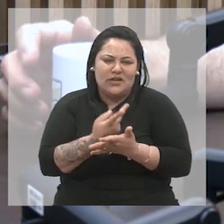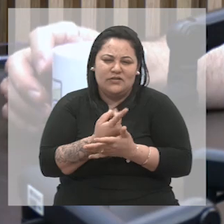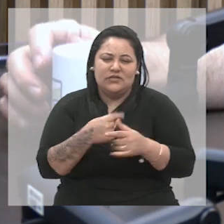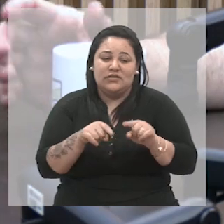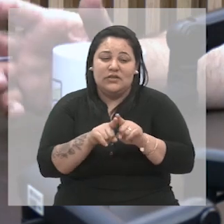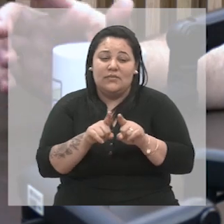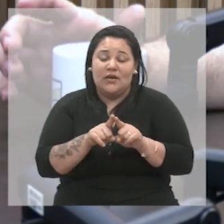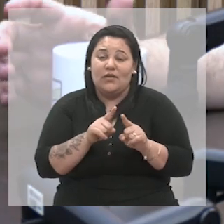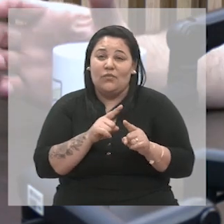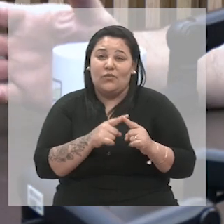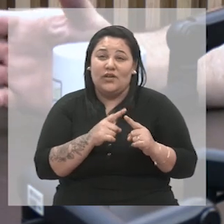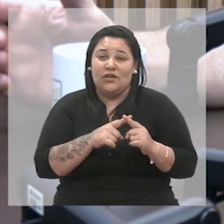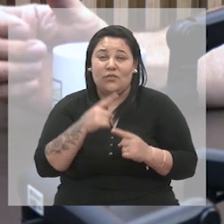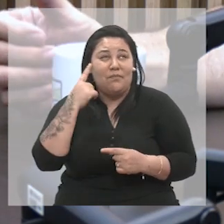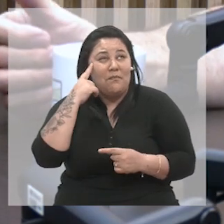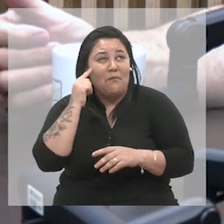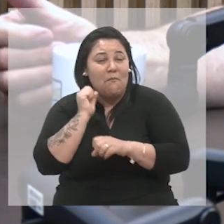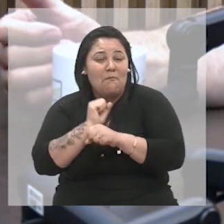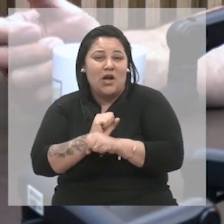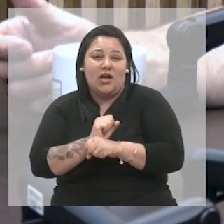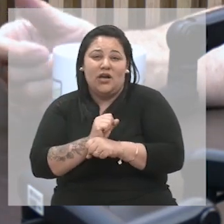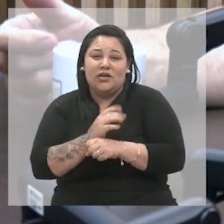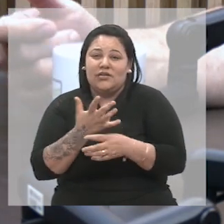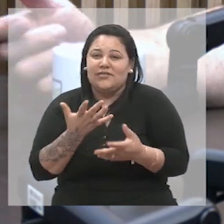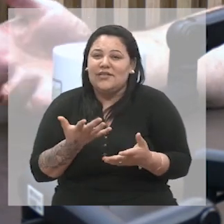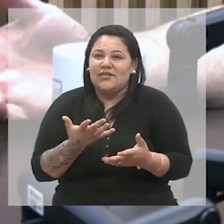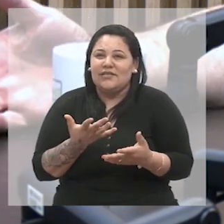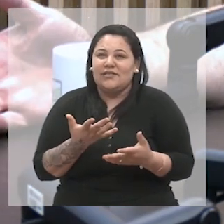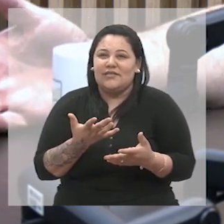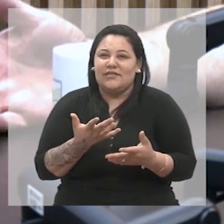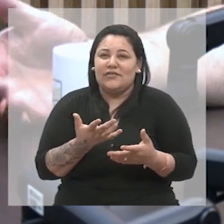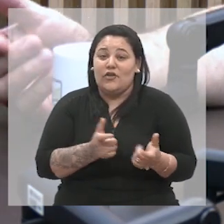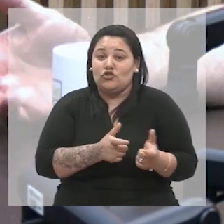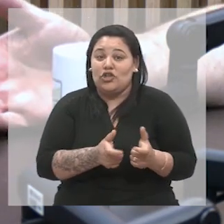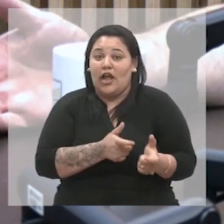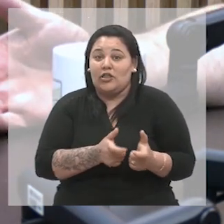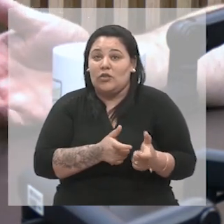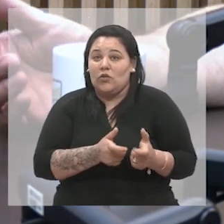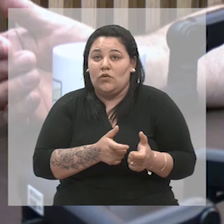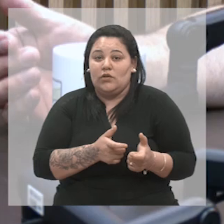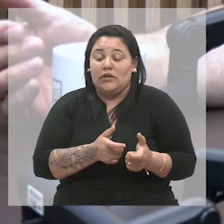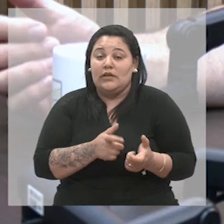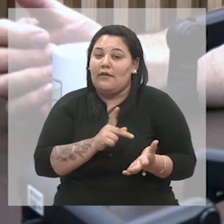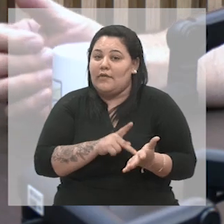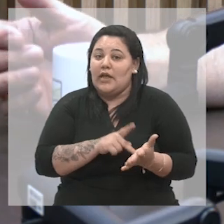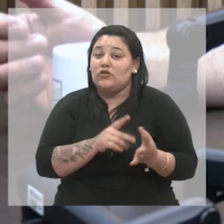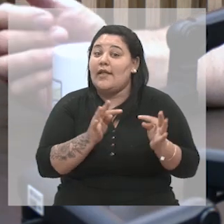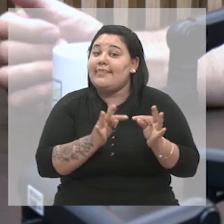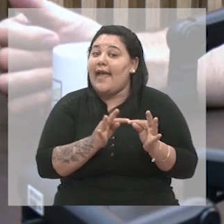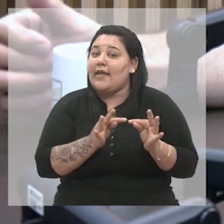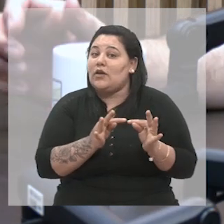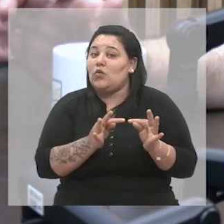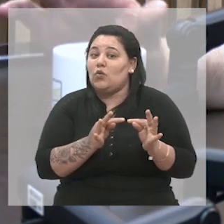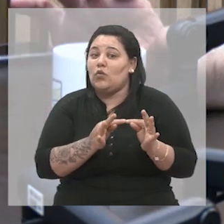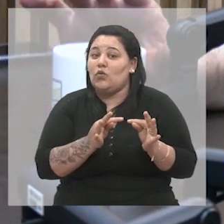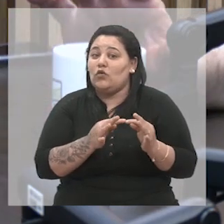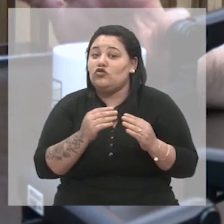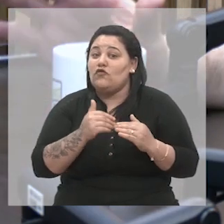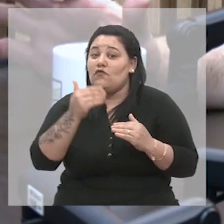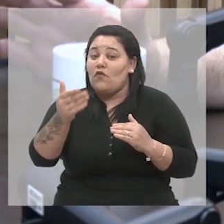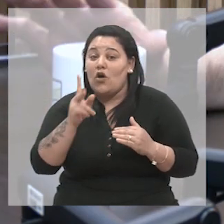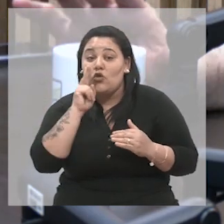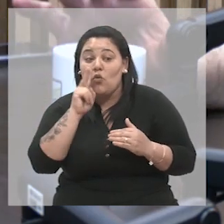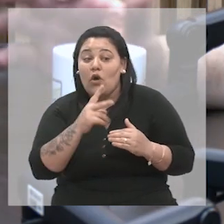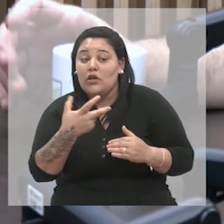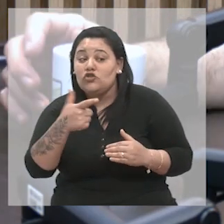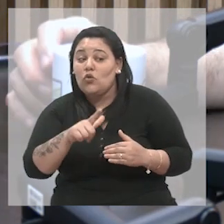alguns erros, né? Porque aí tu deixa de pensar, tu vira um jogador na quadra. Tem que ser o técnico. Na parte de fora, tu tem que ver